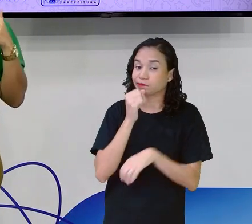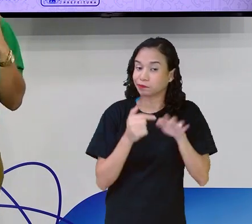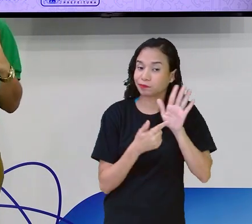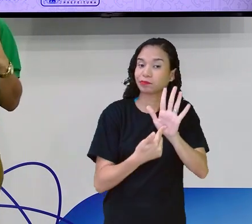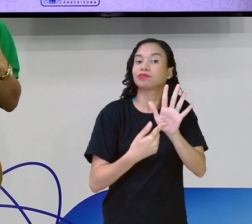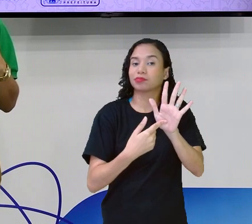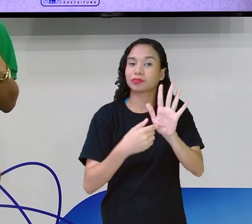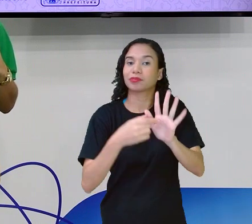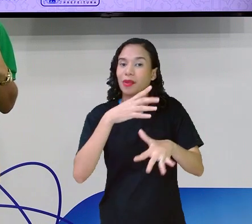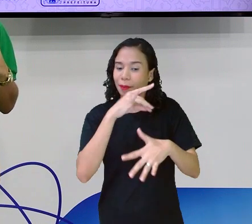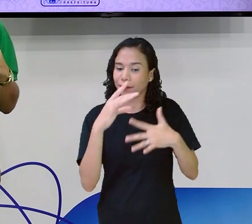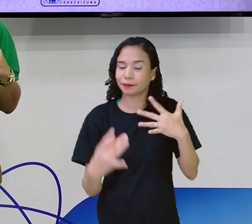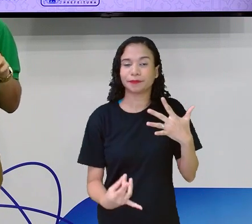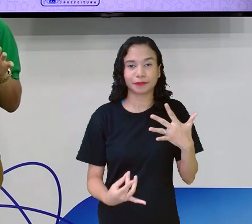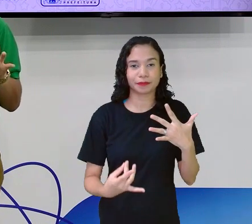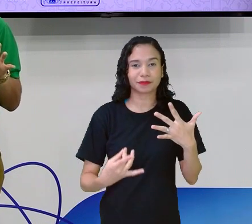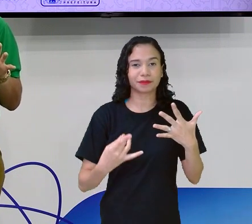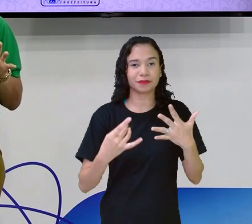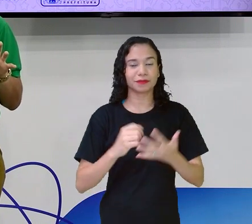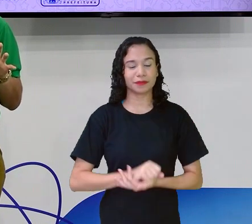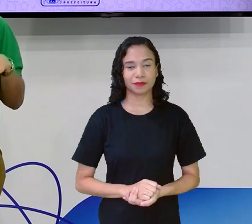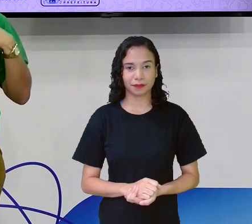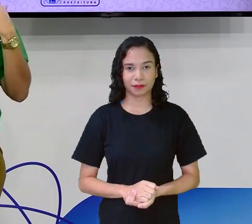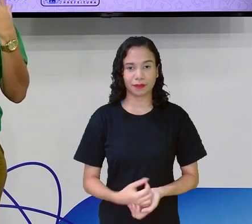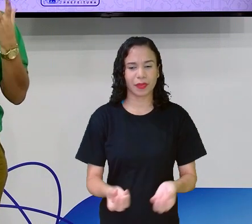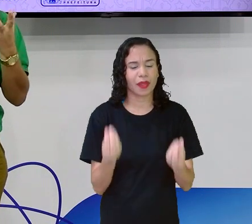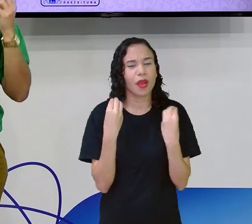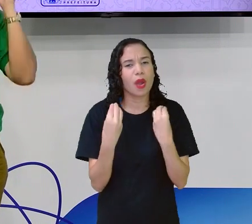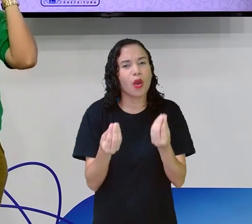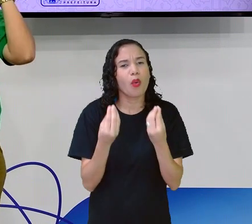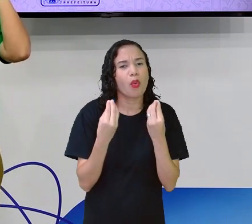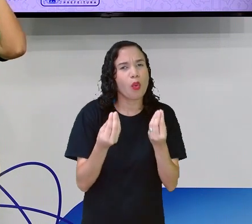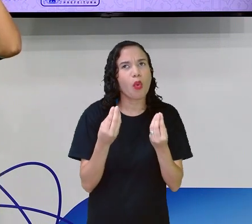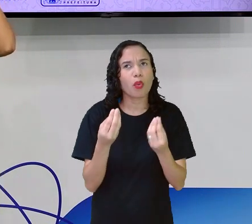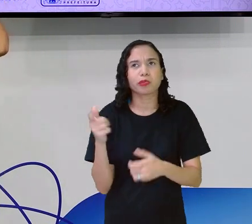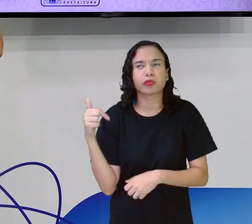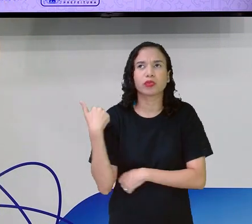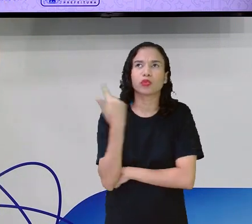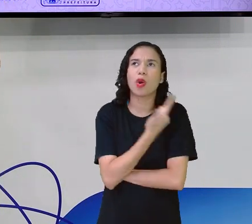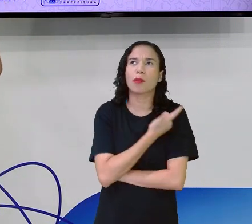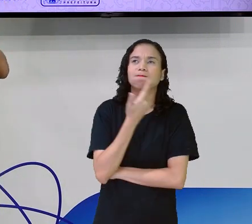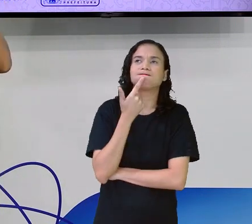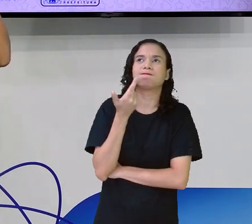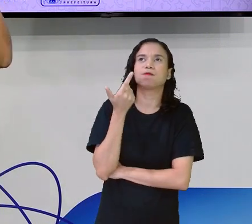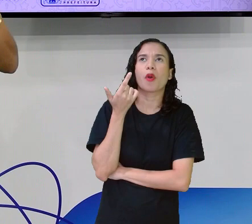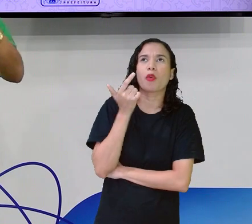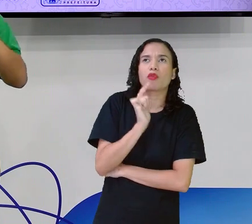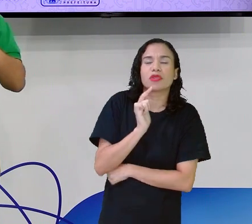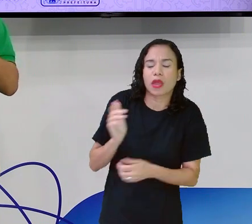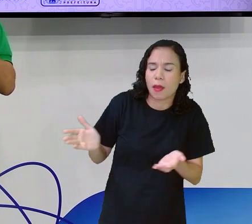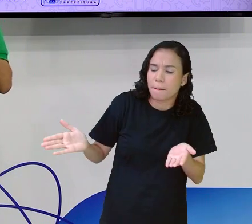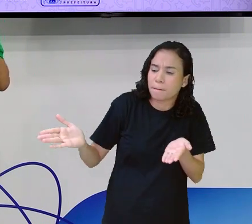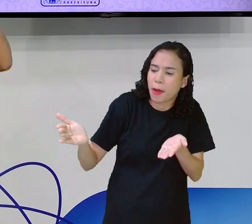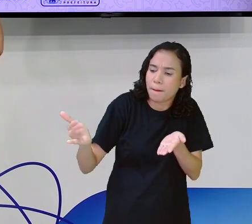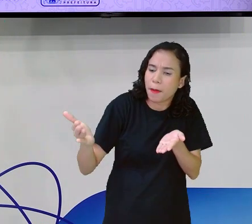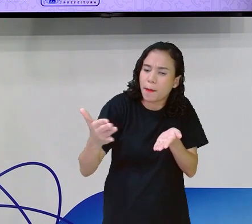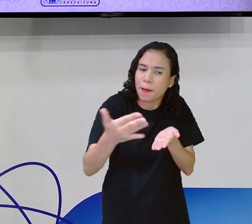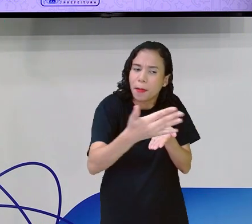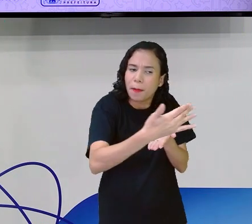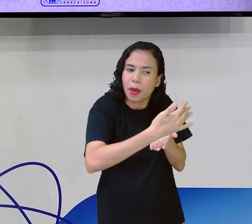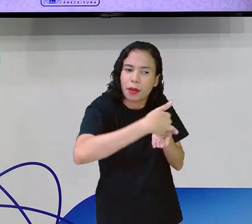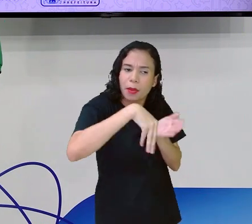aqui, a gente já trabalhou esse assunto. Como a gente faz esse levantamento de dados para